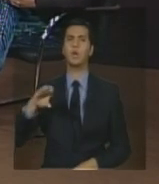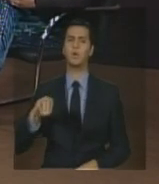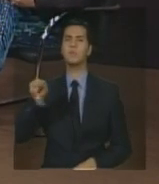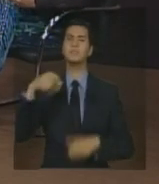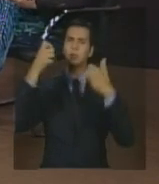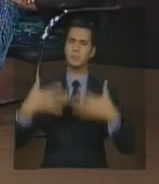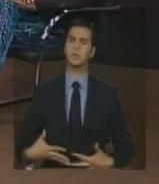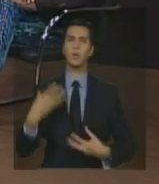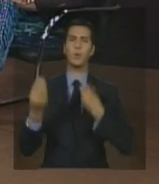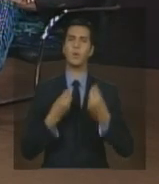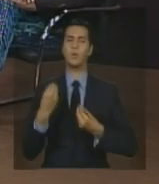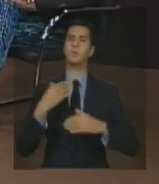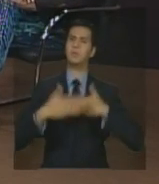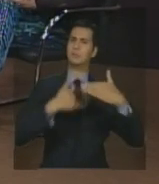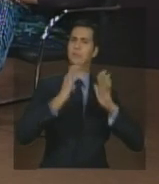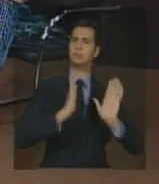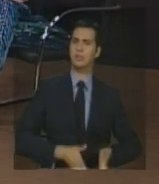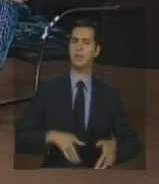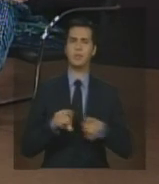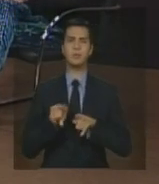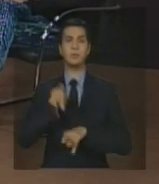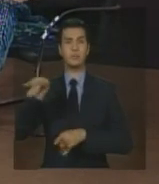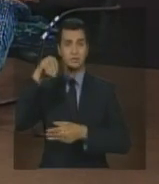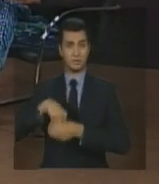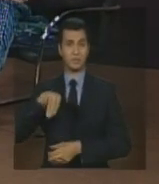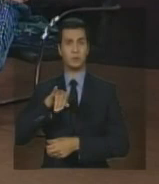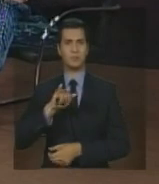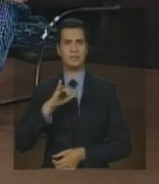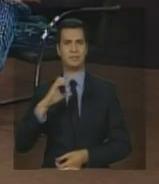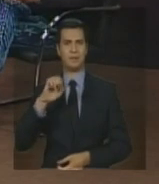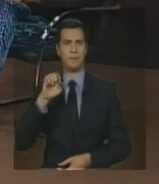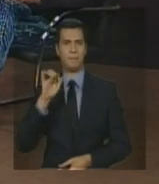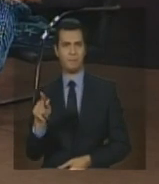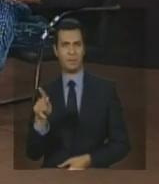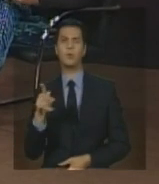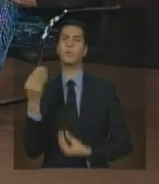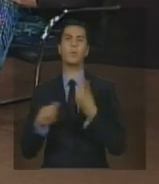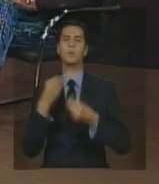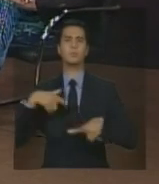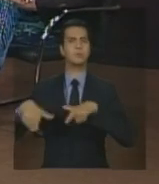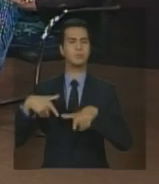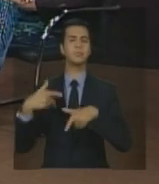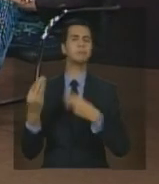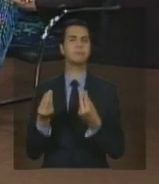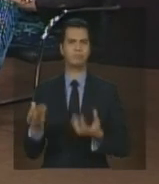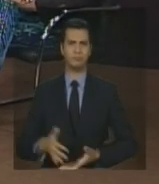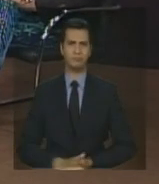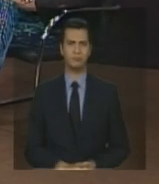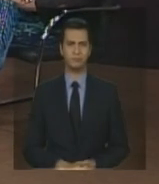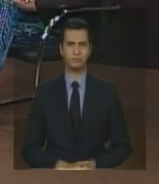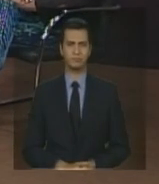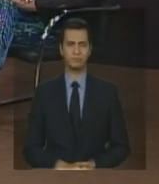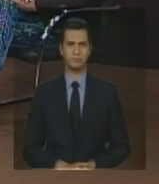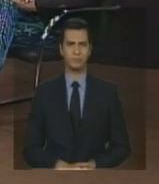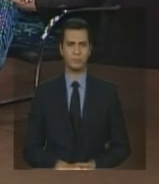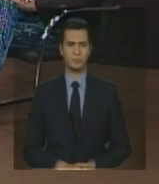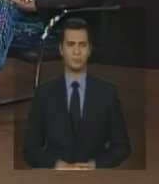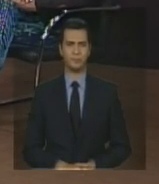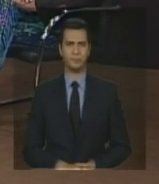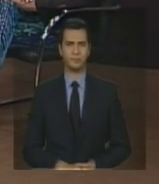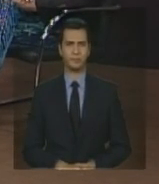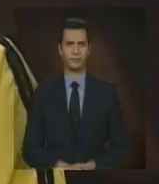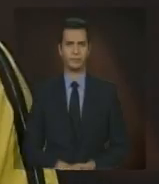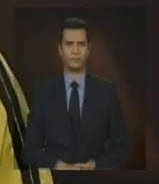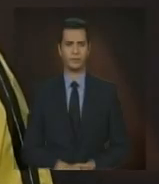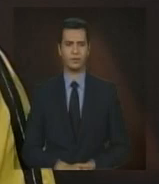no Instituto, né, com os atletas, que também são exemplos de vencer essas barreiras. Esse vídeo que nós